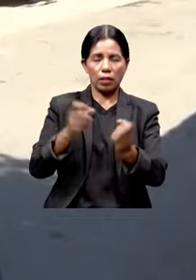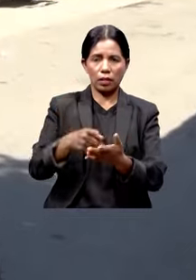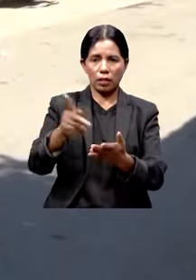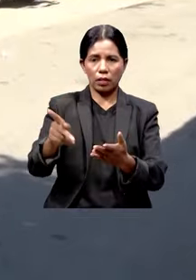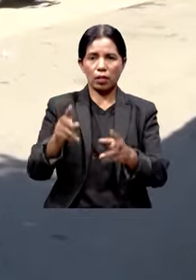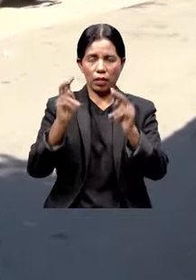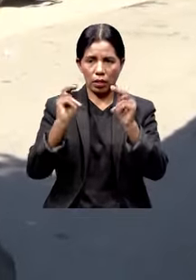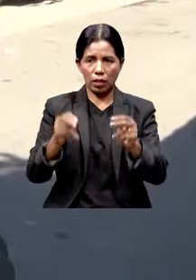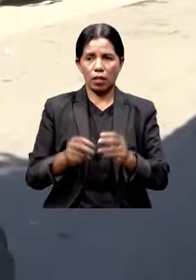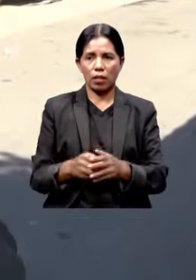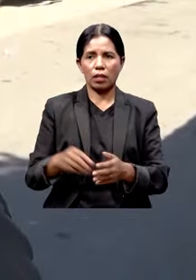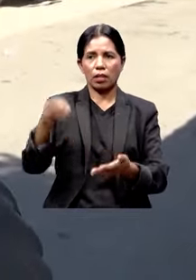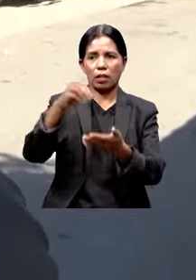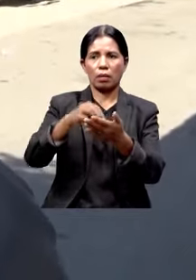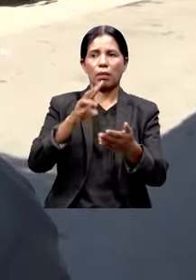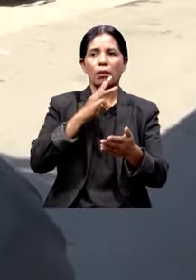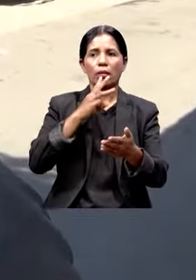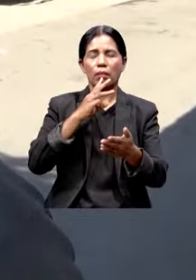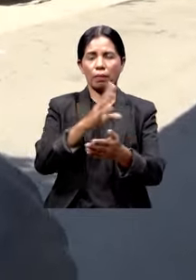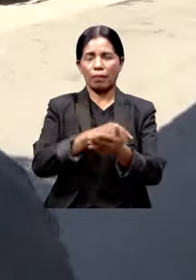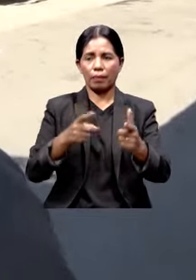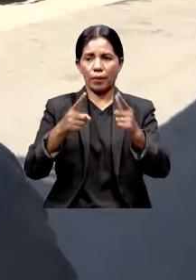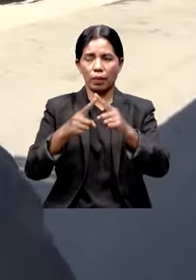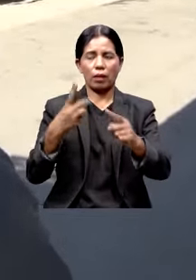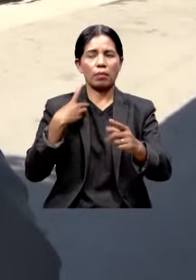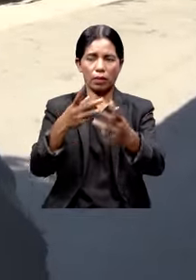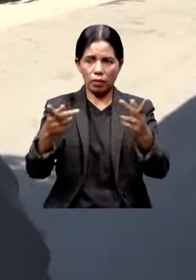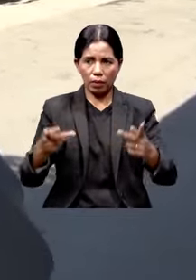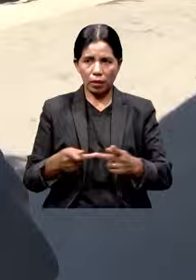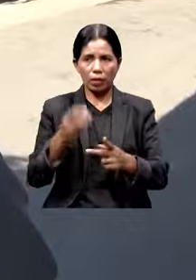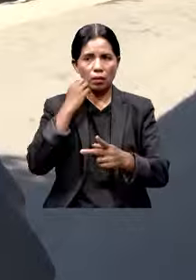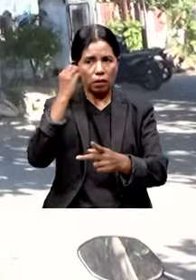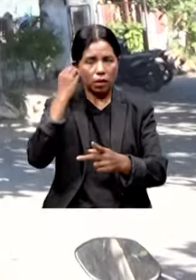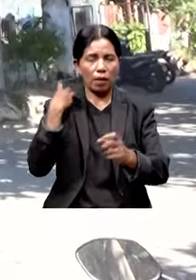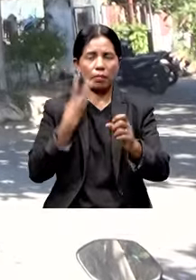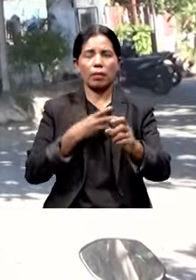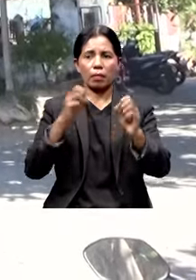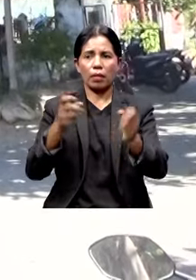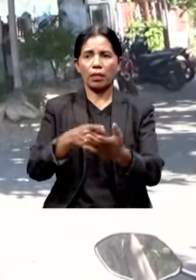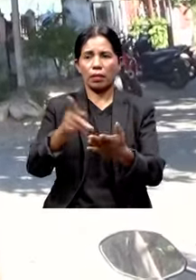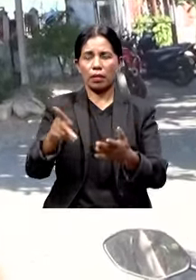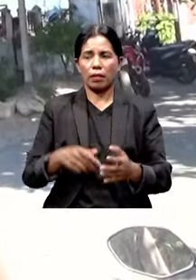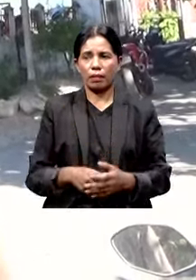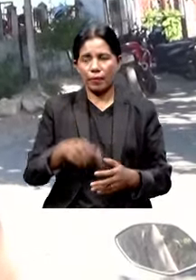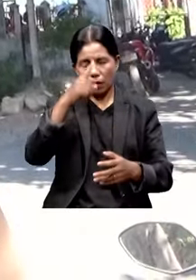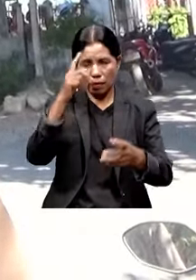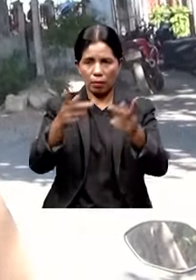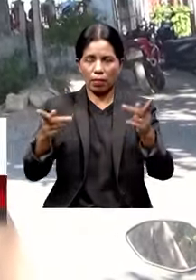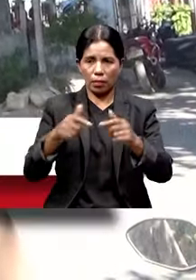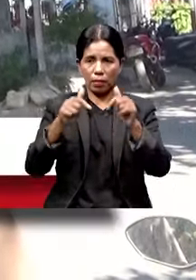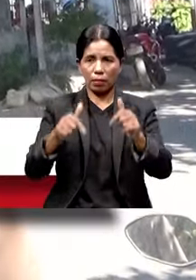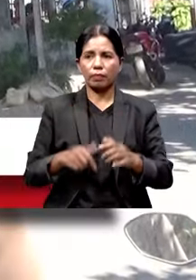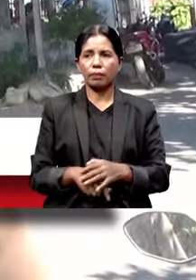sira tenki alu install be nene instalasaun to ya amne fatin amne uma para ami bele selu tamba ami ko bairo dene kwaja